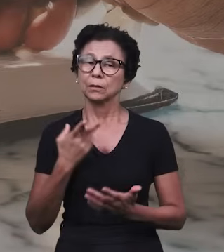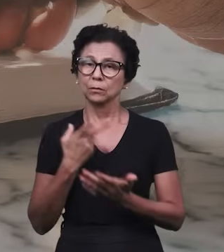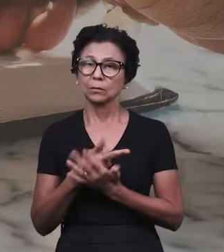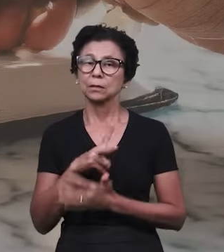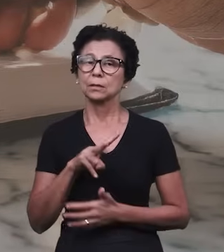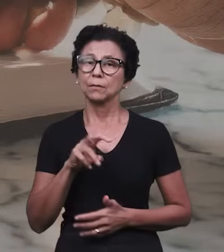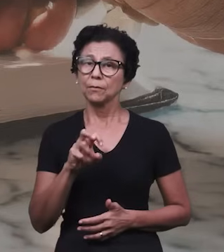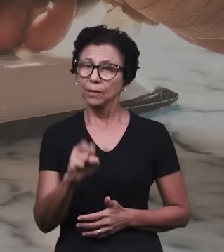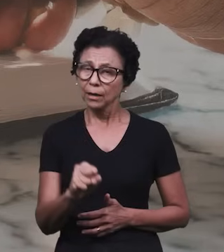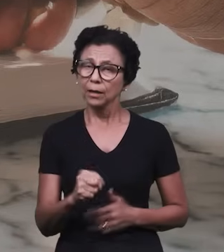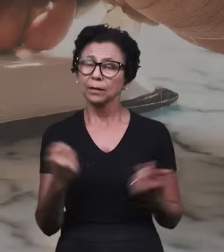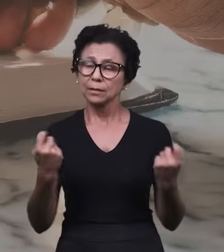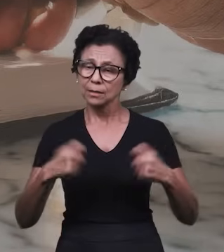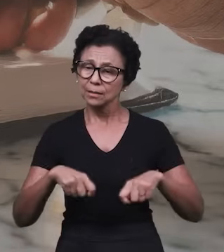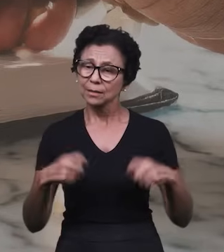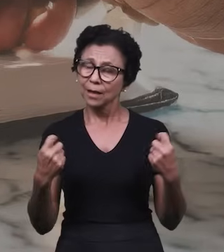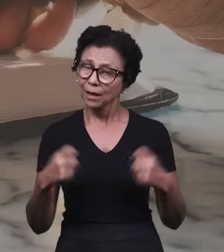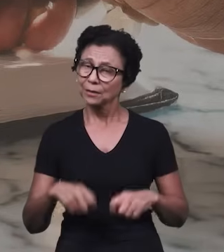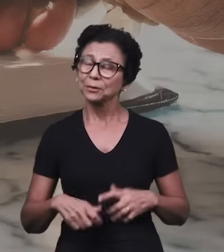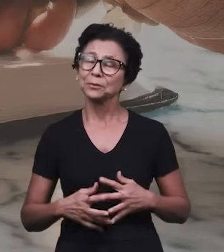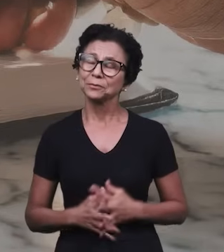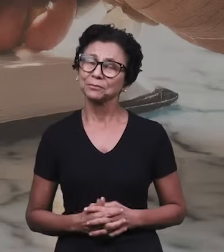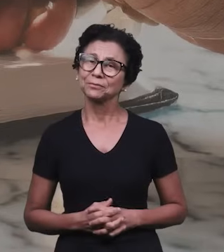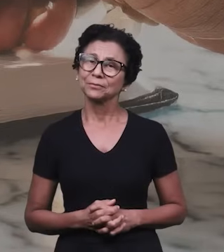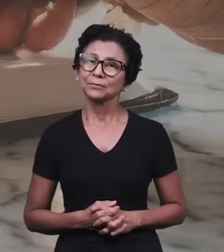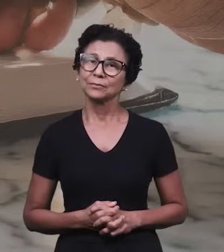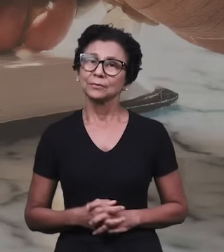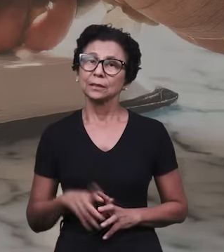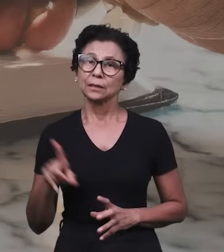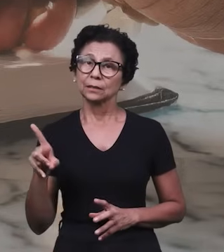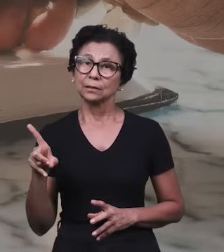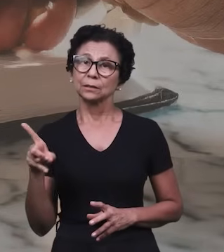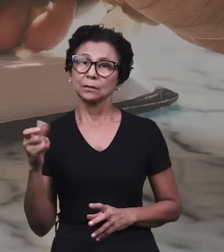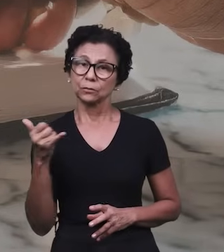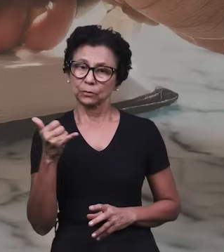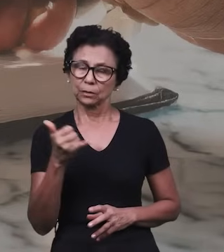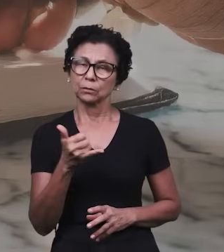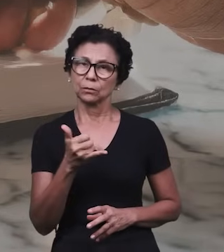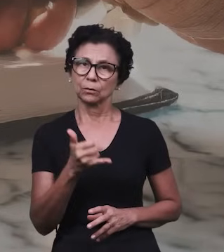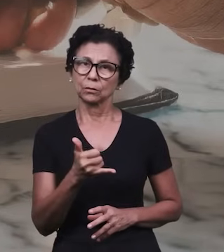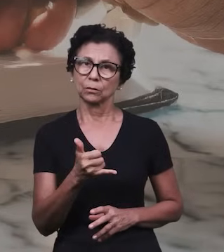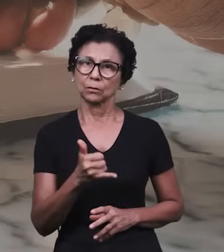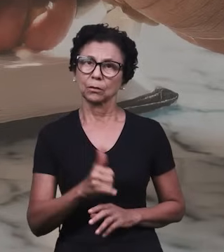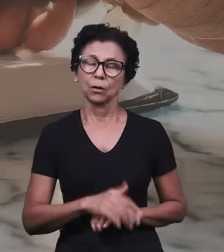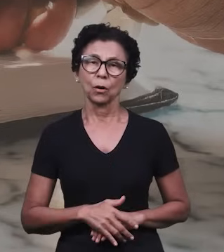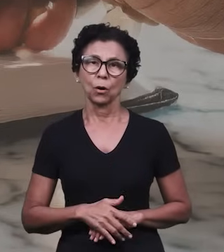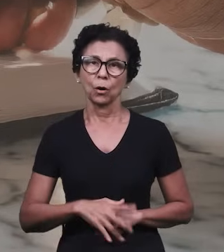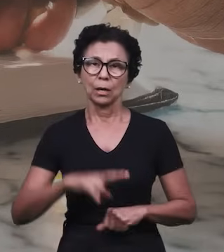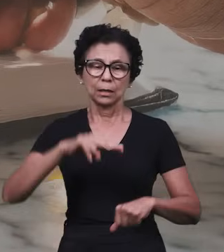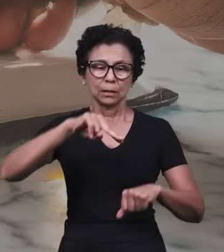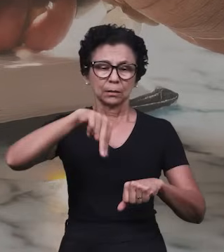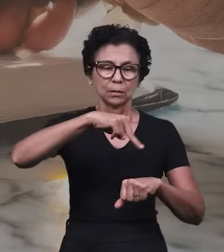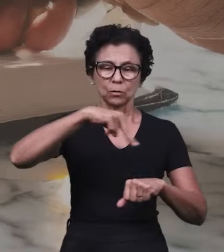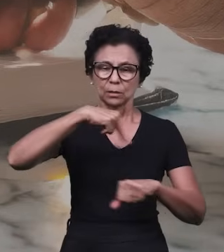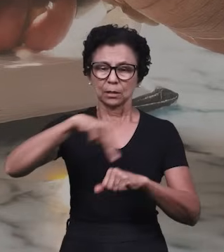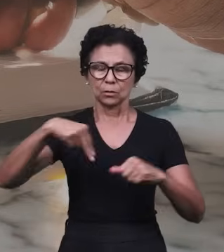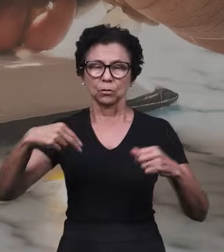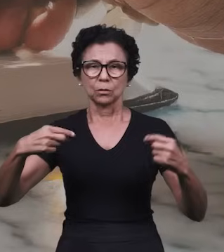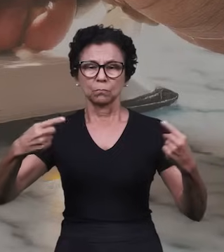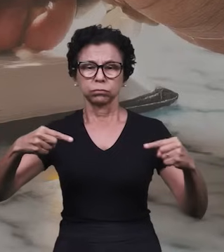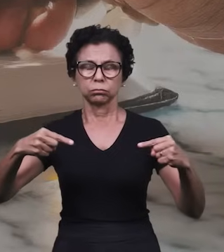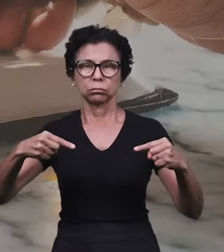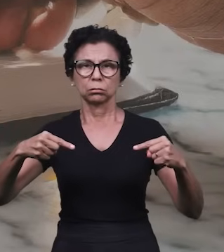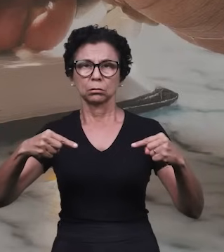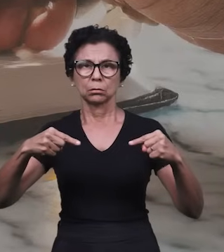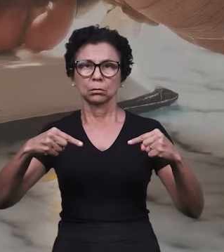aconteça. E ainda o Senhor Jesus diz para ele, né? Levantará nações contra nações, reino contra